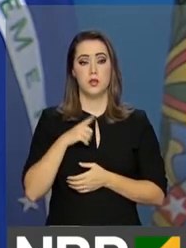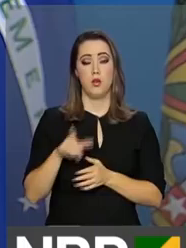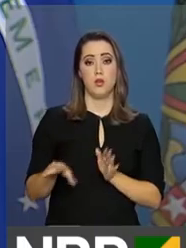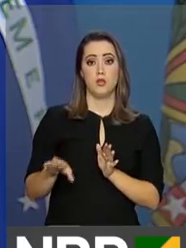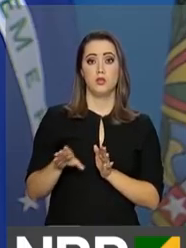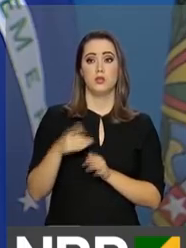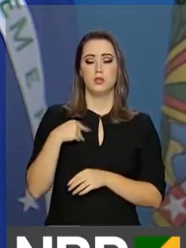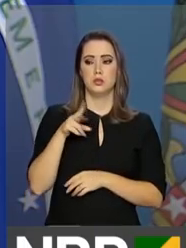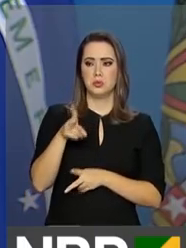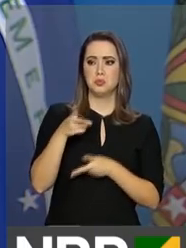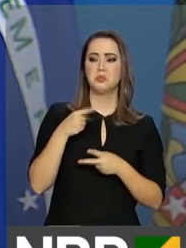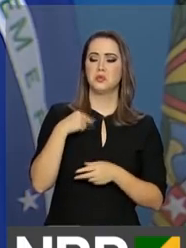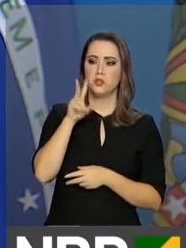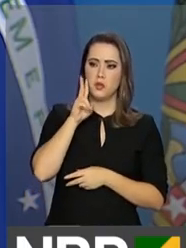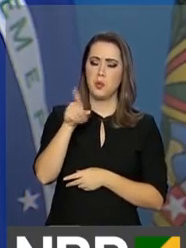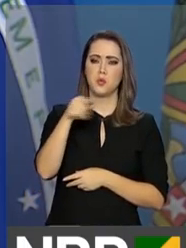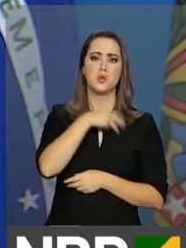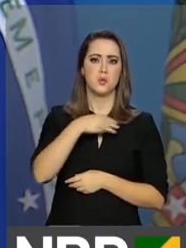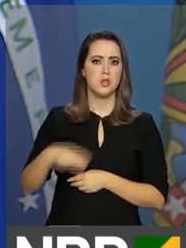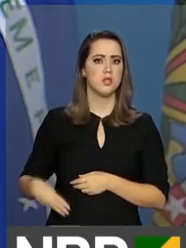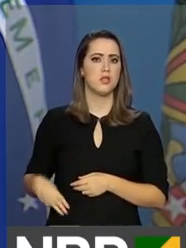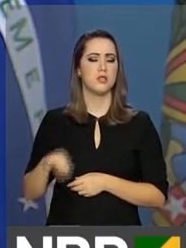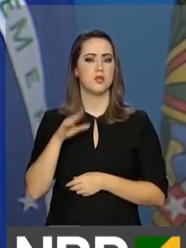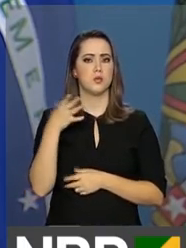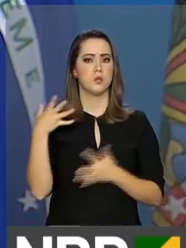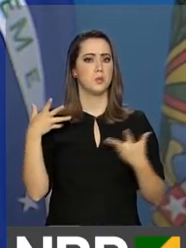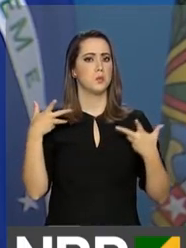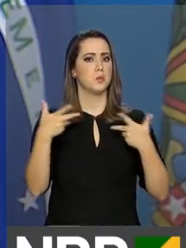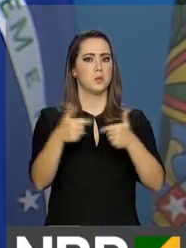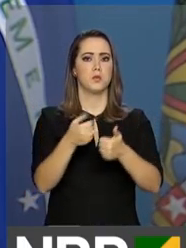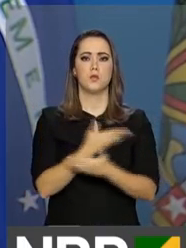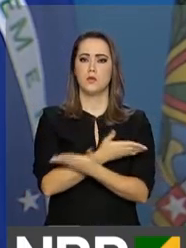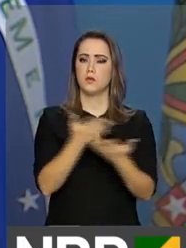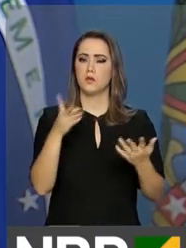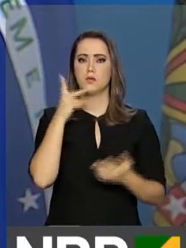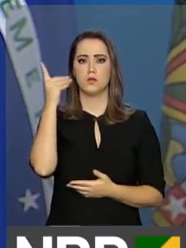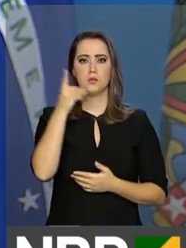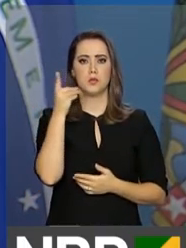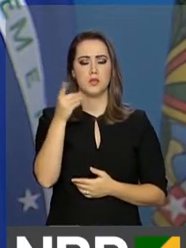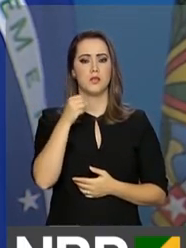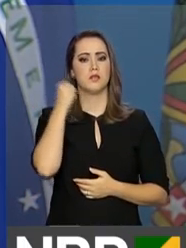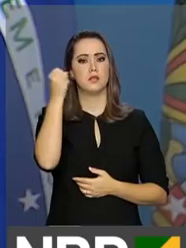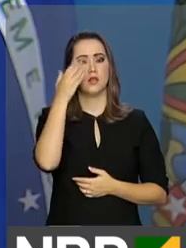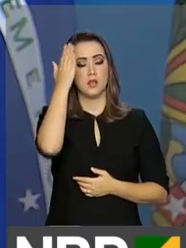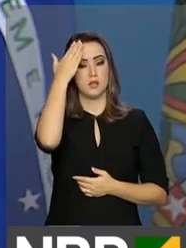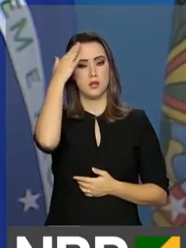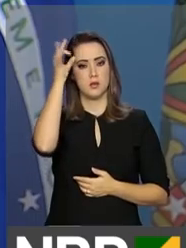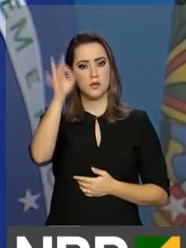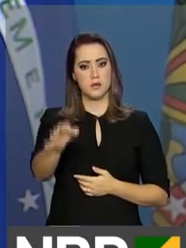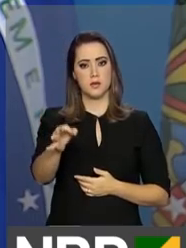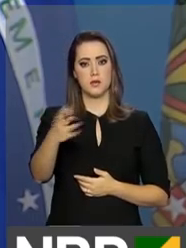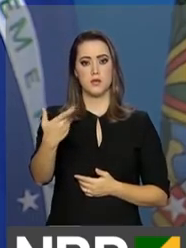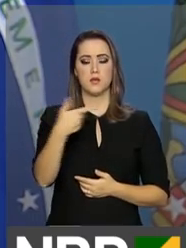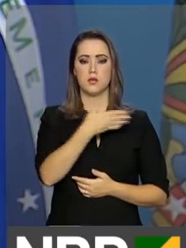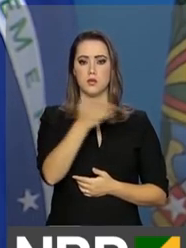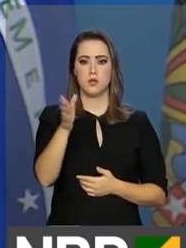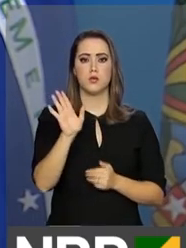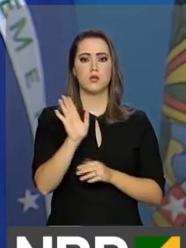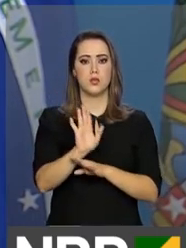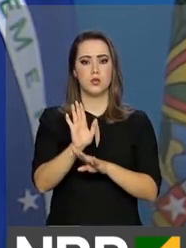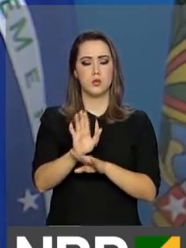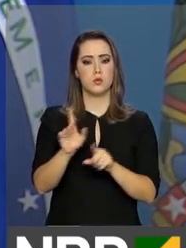no Embaçaí uma figura preciosa. Os senhores deputados, senadores, sabem disso, né? Sabem o quanto ele